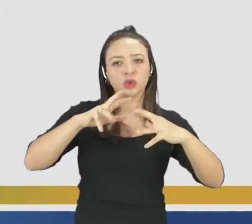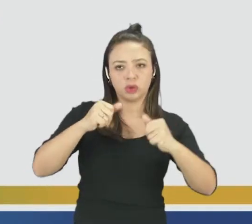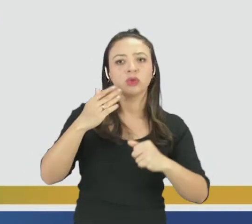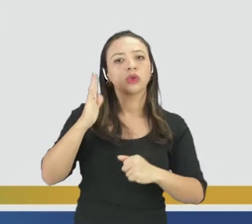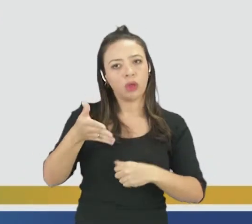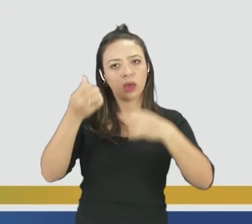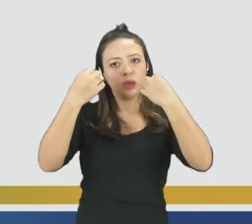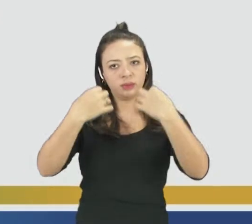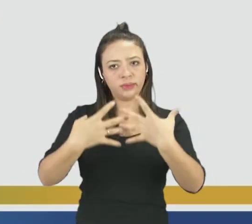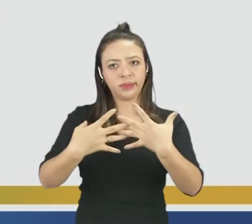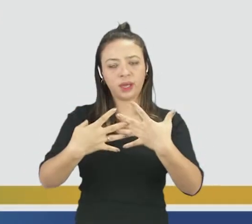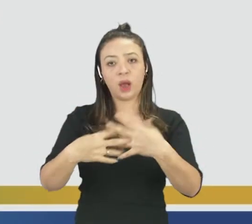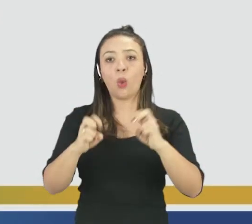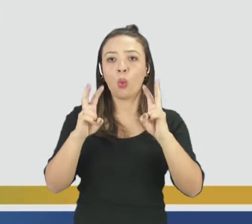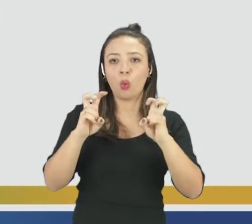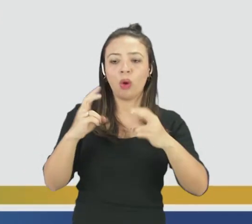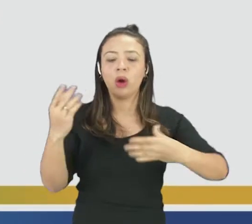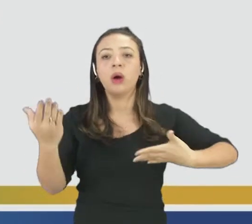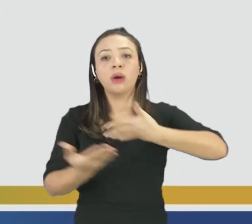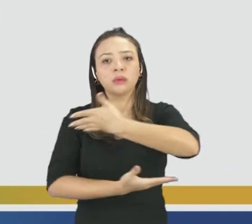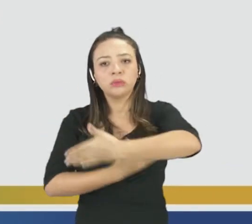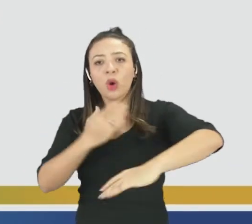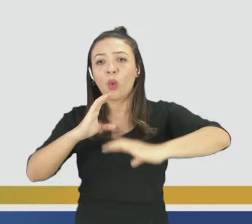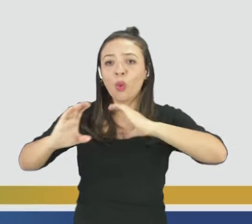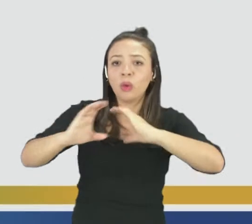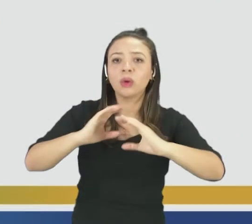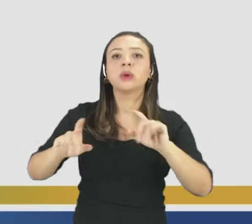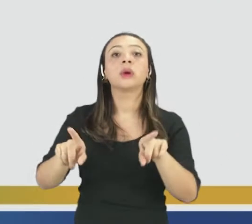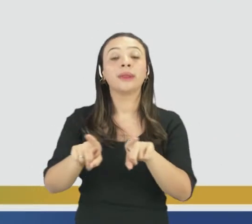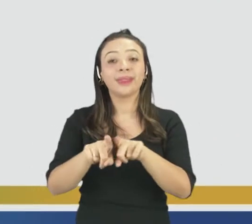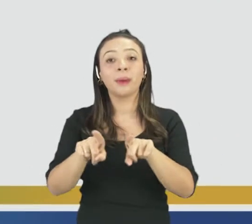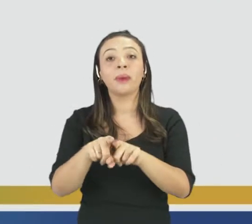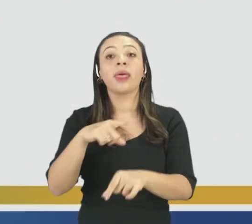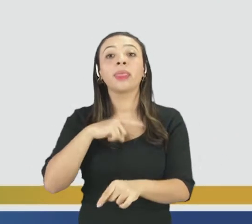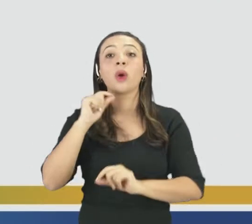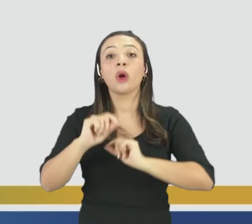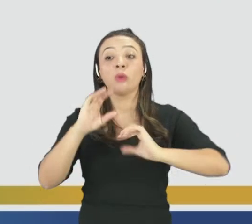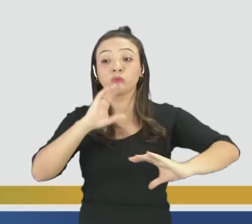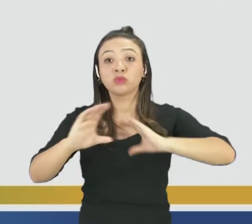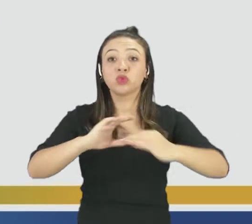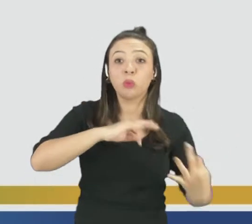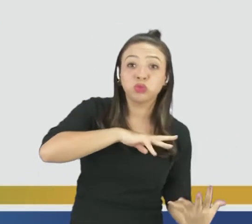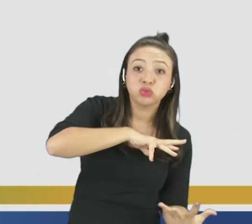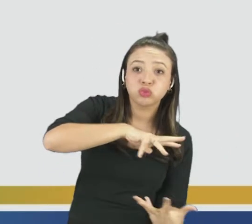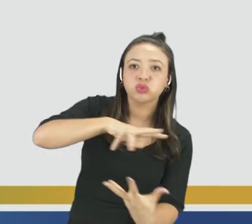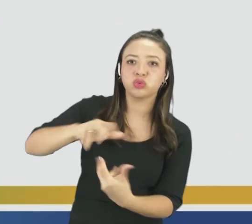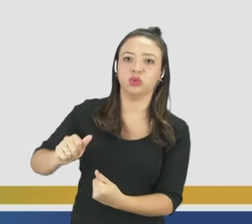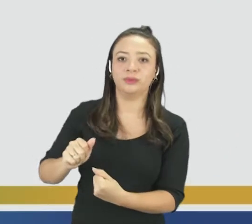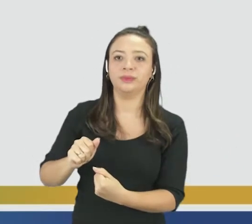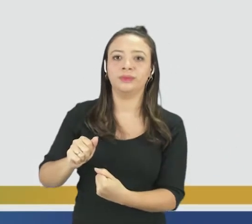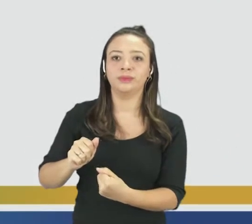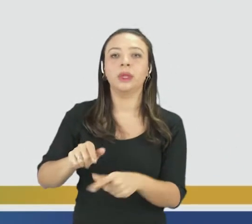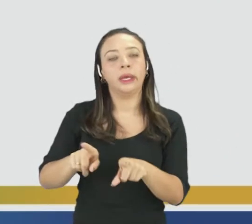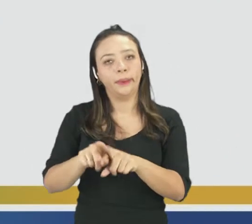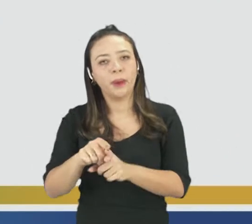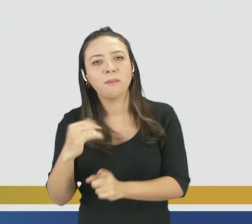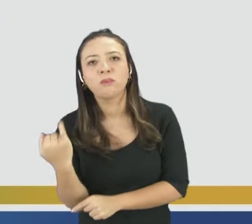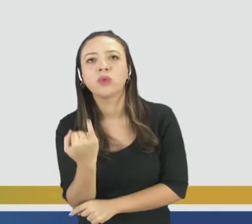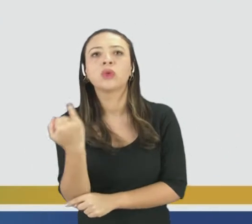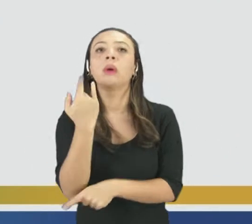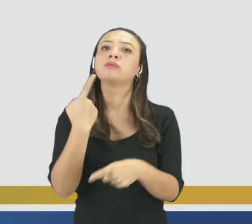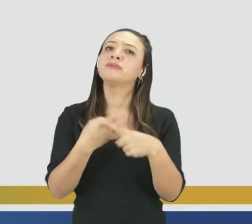em relação às comunicações por satélite alma comunicação mundial em qualquer canto isso é uma coisa importante